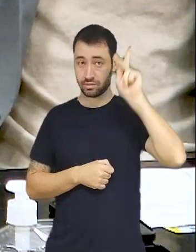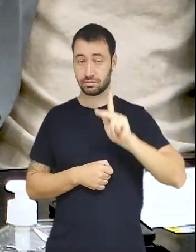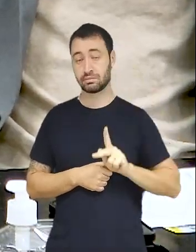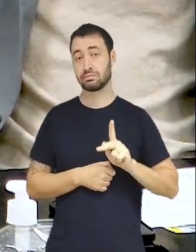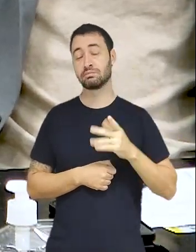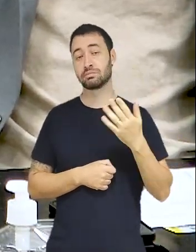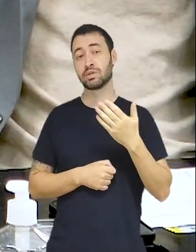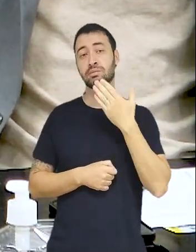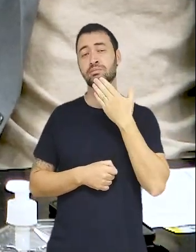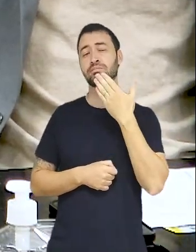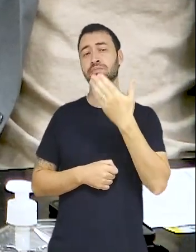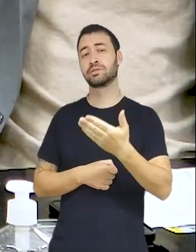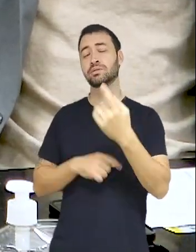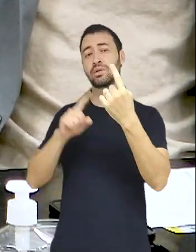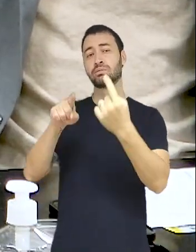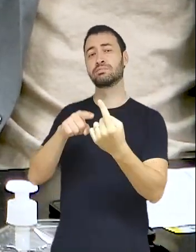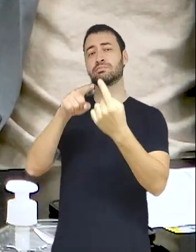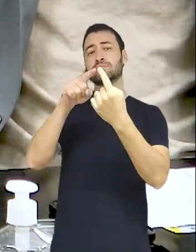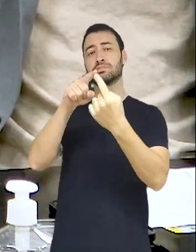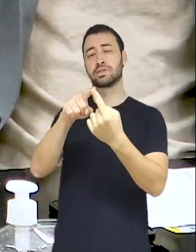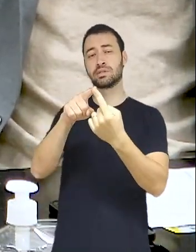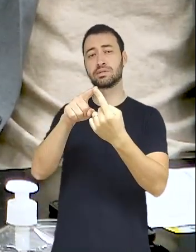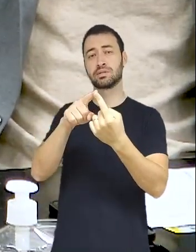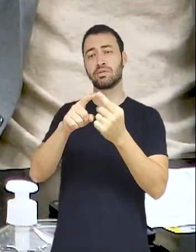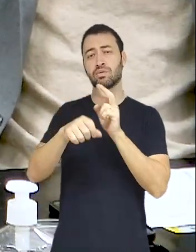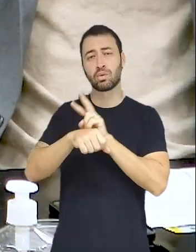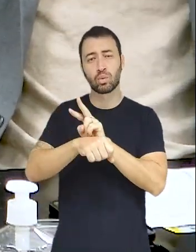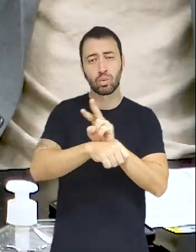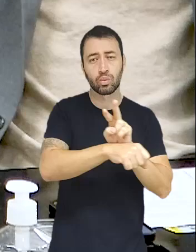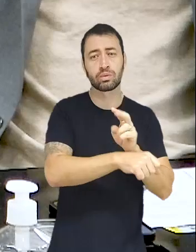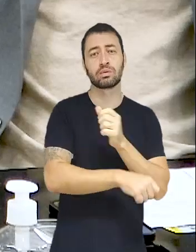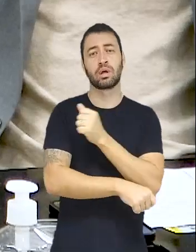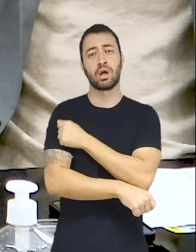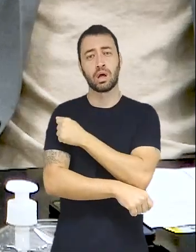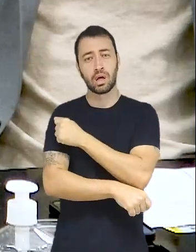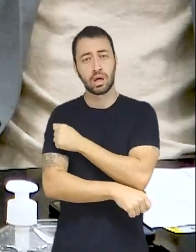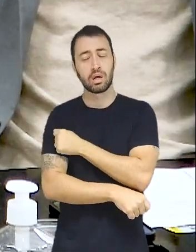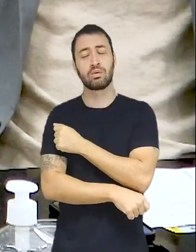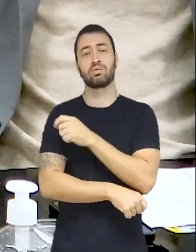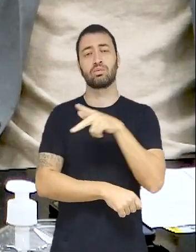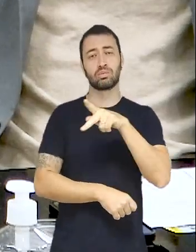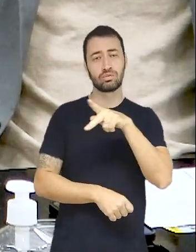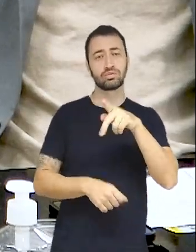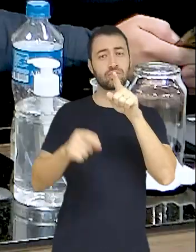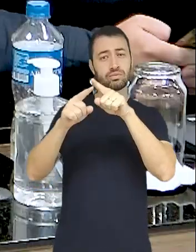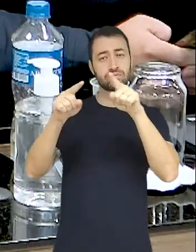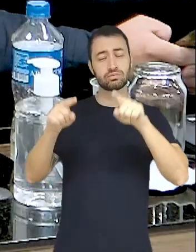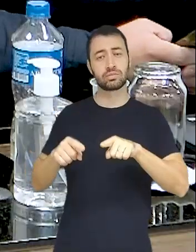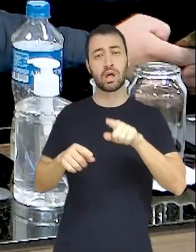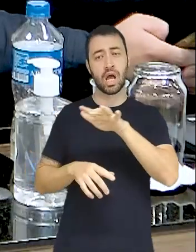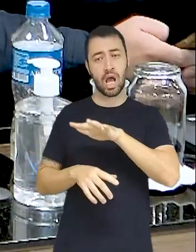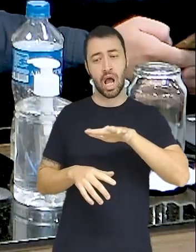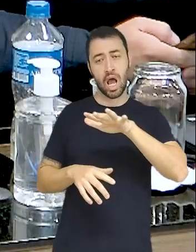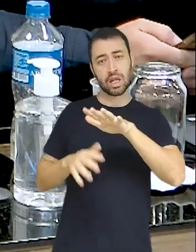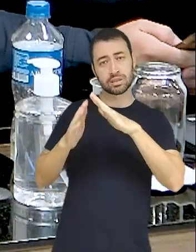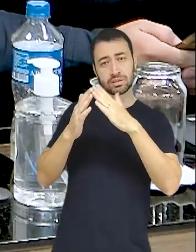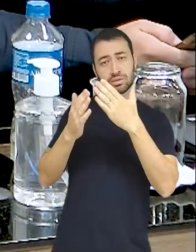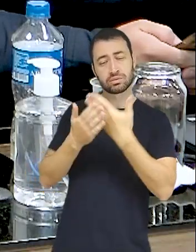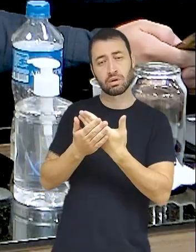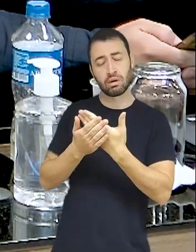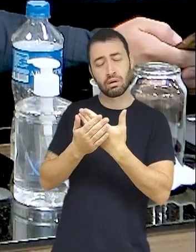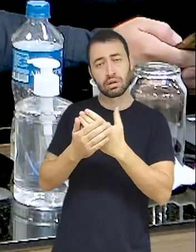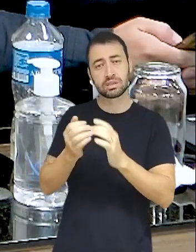chapo as matérias tem como objetivo fortalecer a proteção dos alunos professores e funcionários garantindo o ambiente